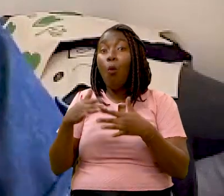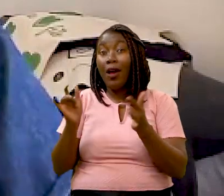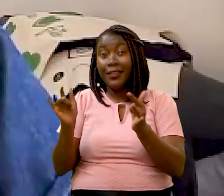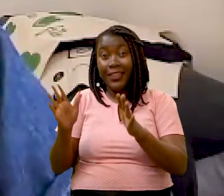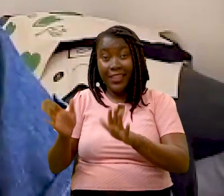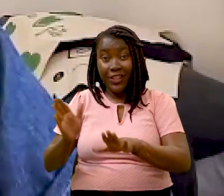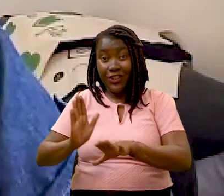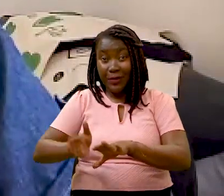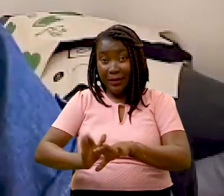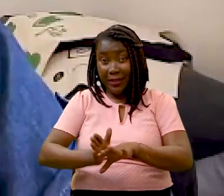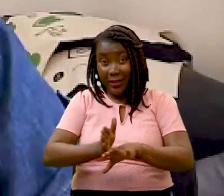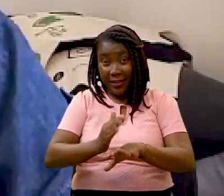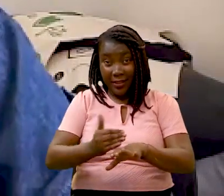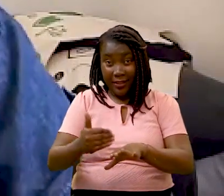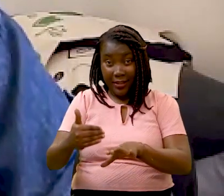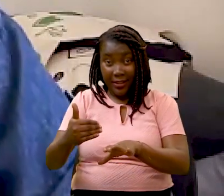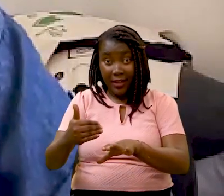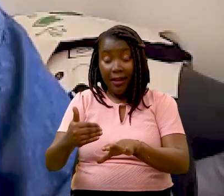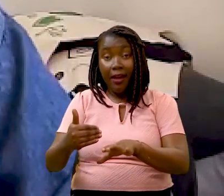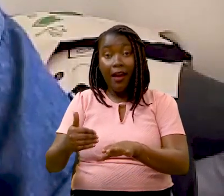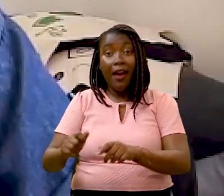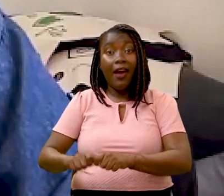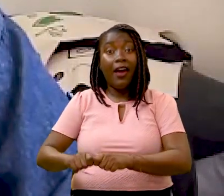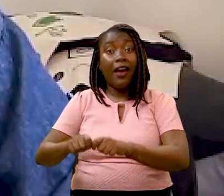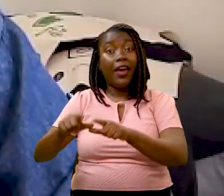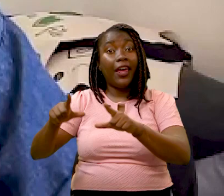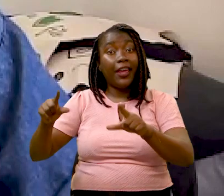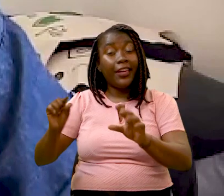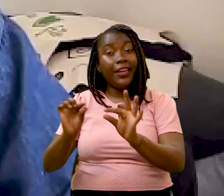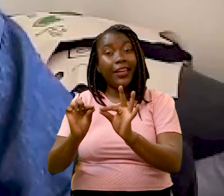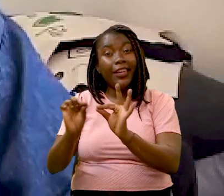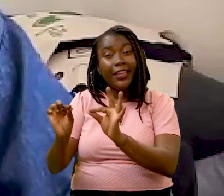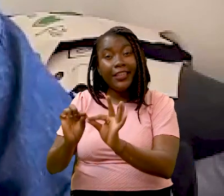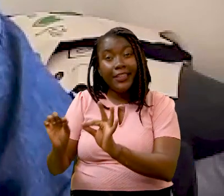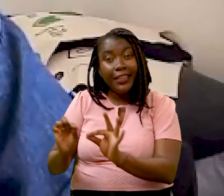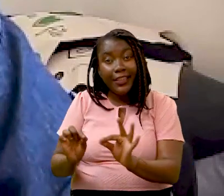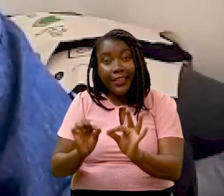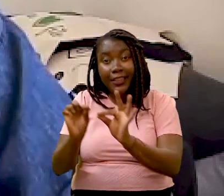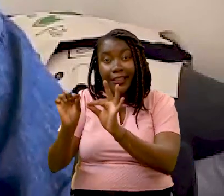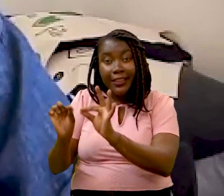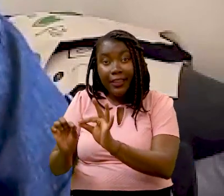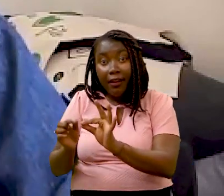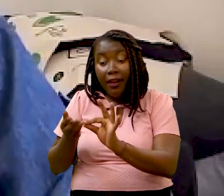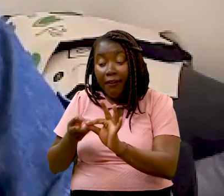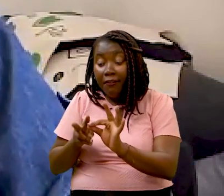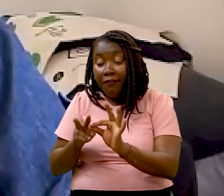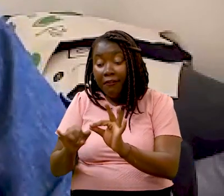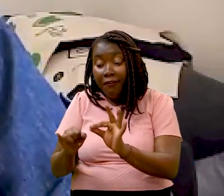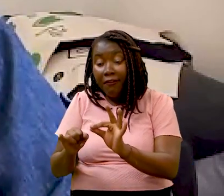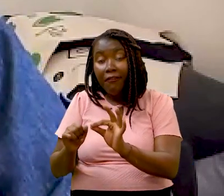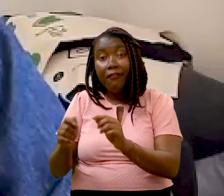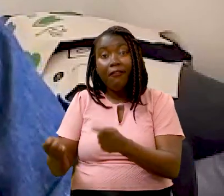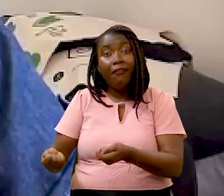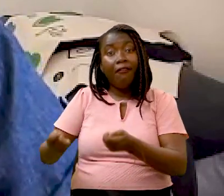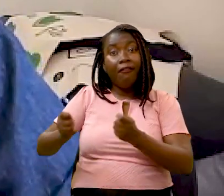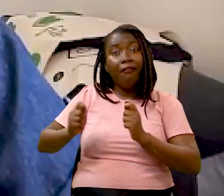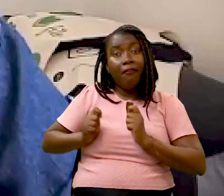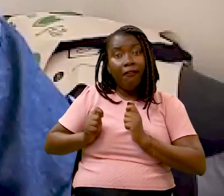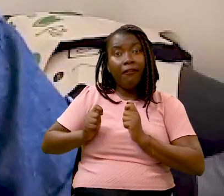ele picadinho cru, nós ativamos a enzima que vai fazer esse metabolismo